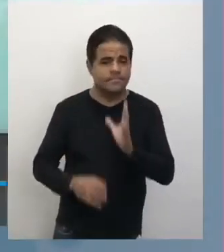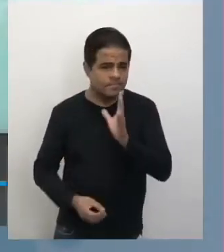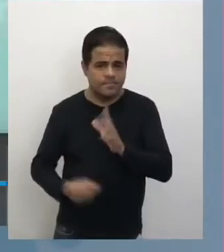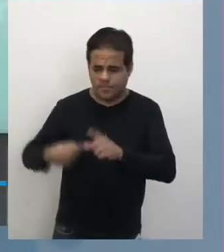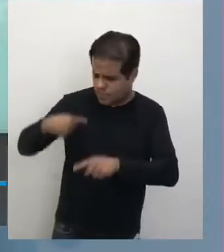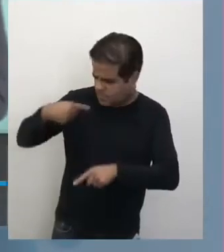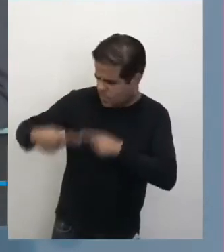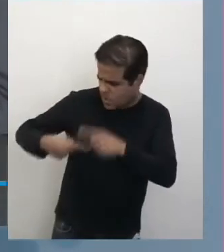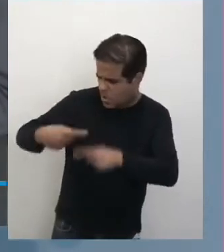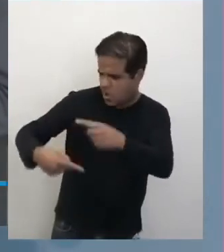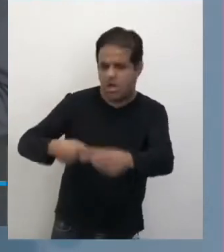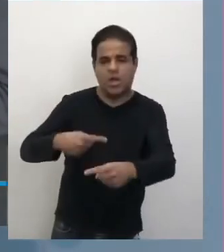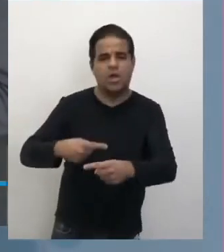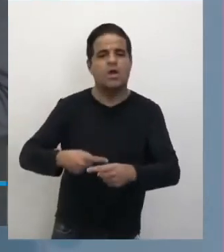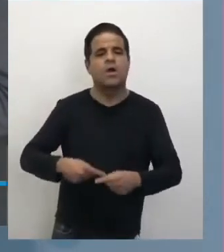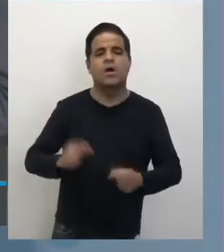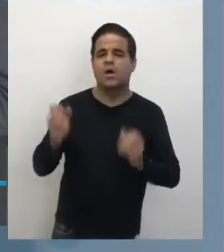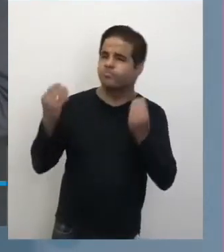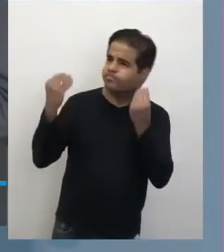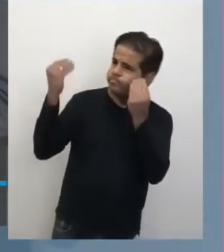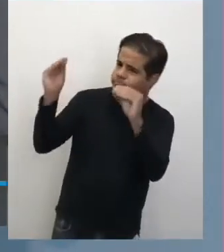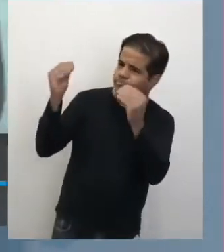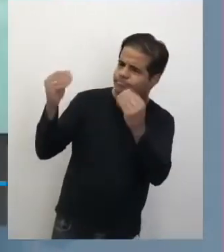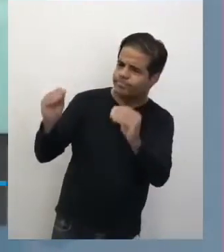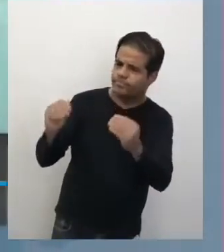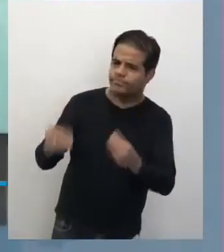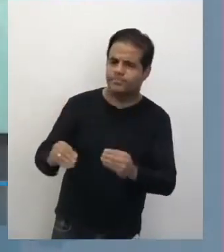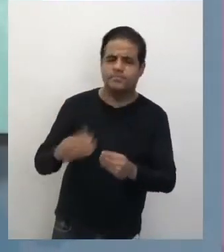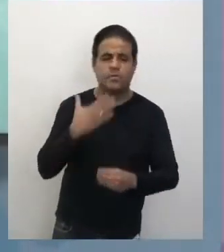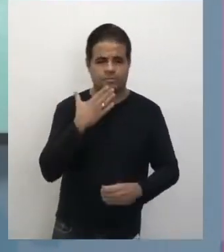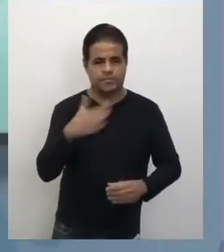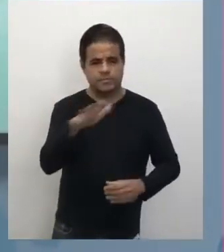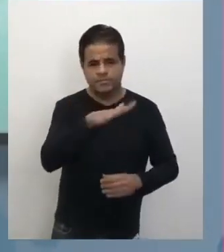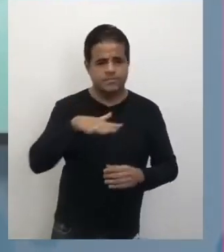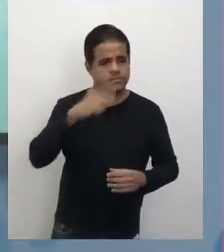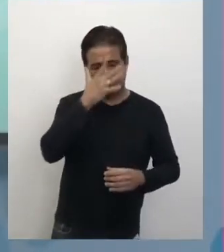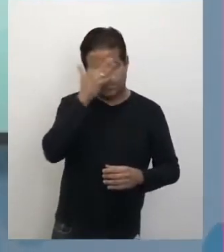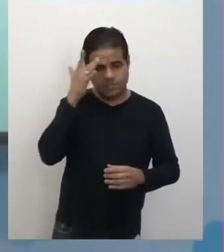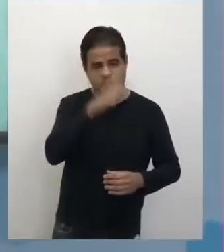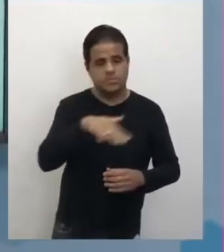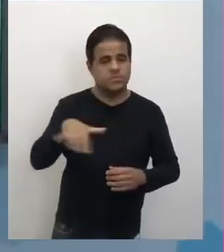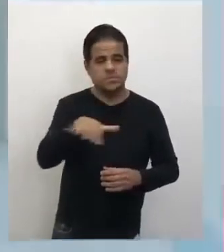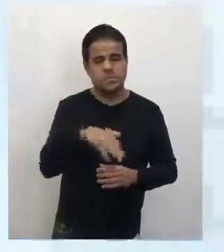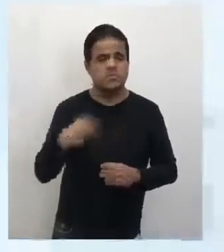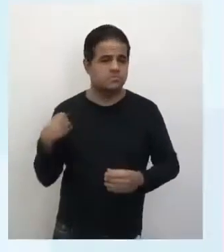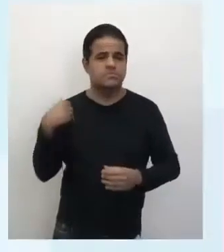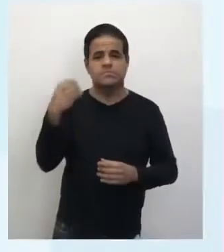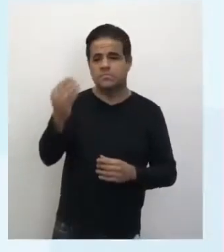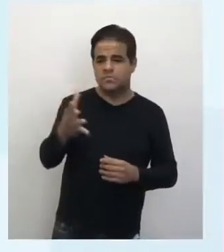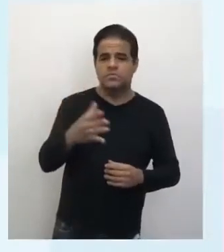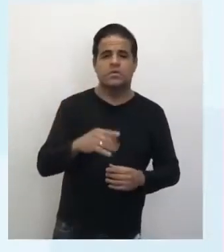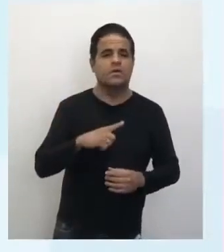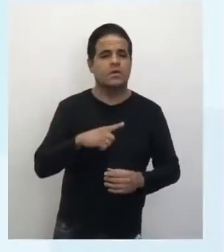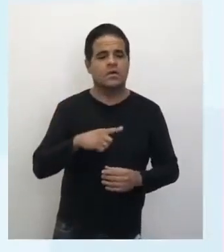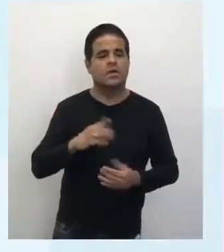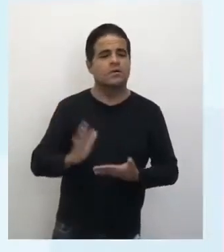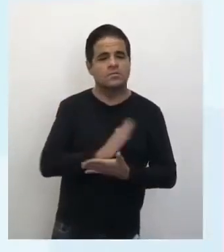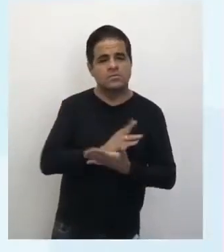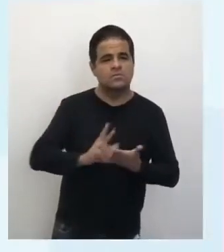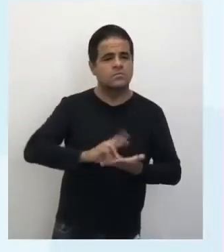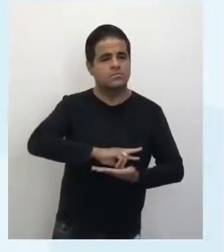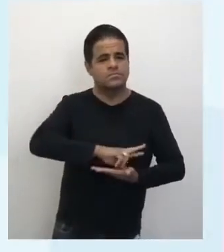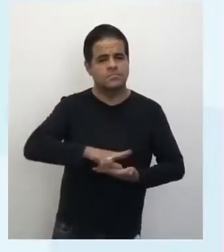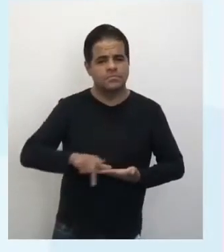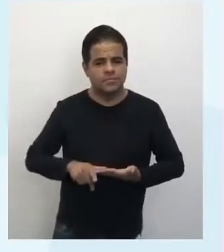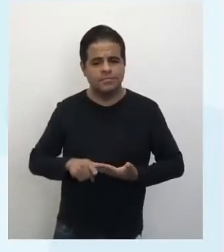geração, né? Exatamente. Eu até elenquei uns aqui, né? Deixa eu pedir ajuda aqui, pessoal, que eu estou clicando aqui na caneta, né? Eu coloquei aqui alguns aspectos aí que eu